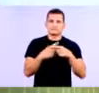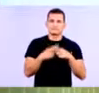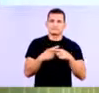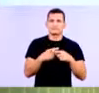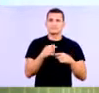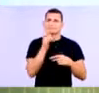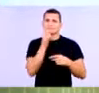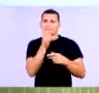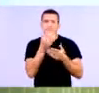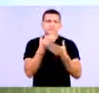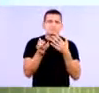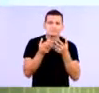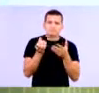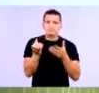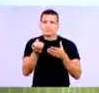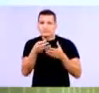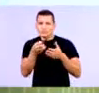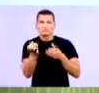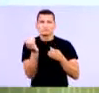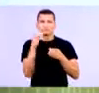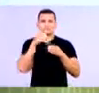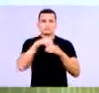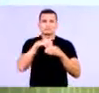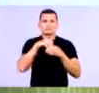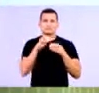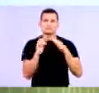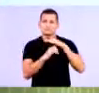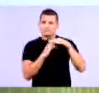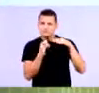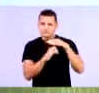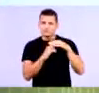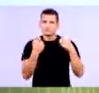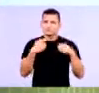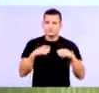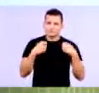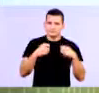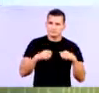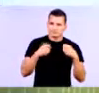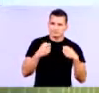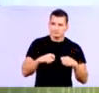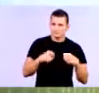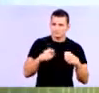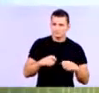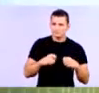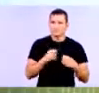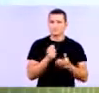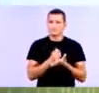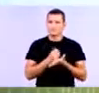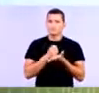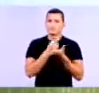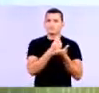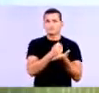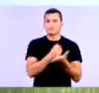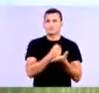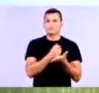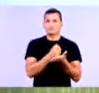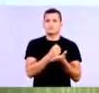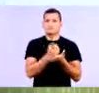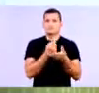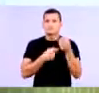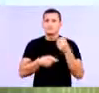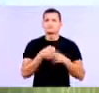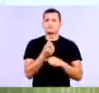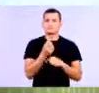nova implementação em uma empresa é necessário, vamos dizer assim, o apoio dessa alta